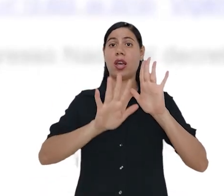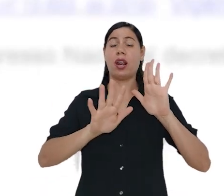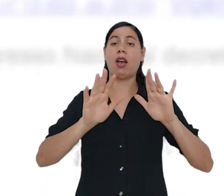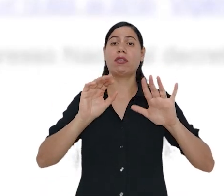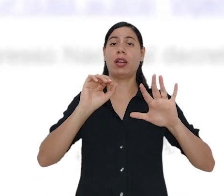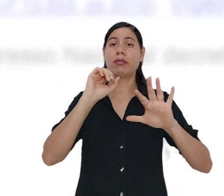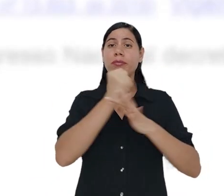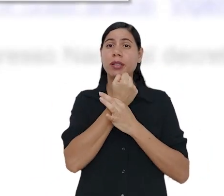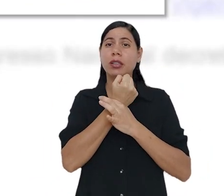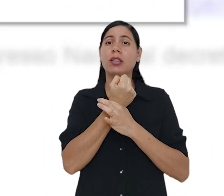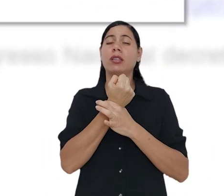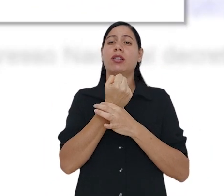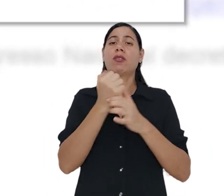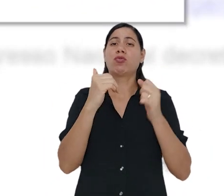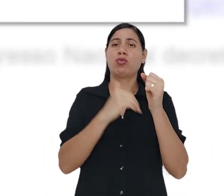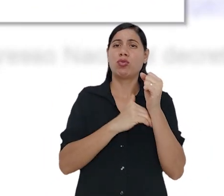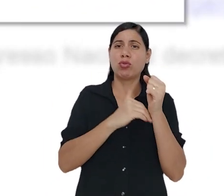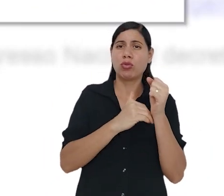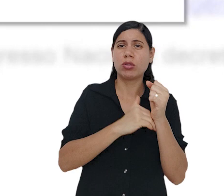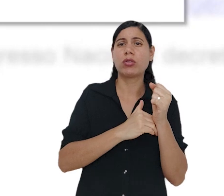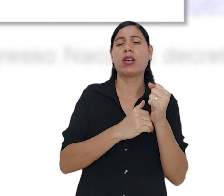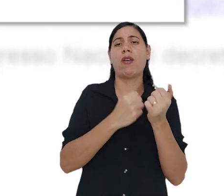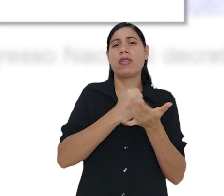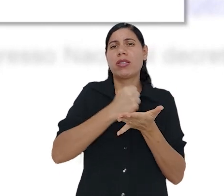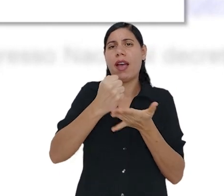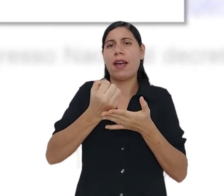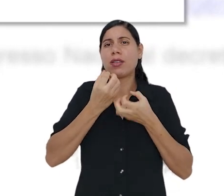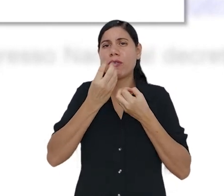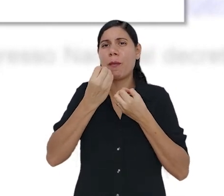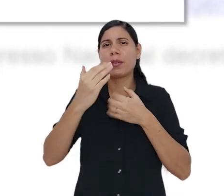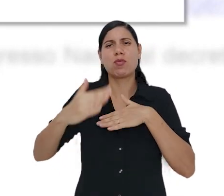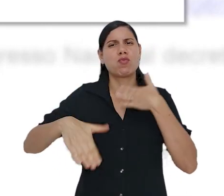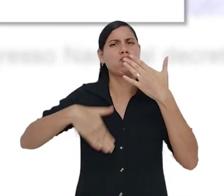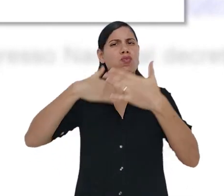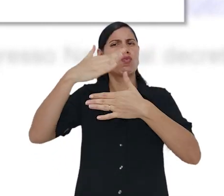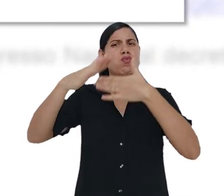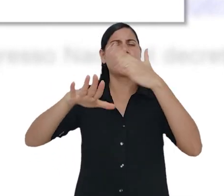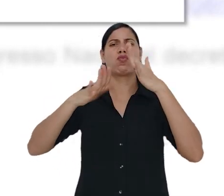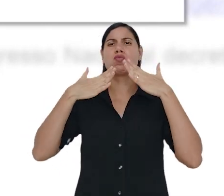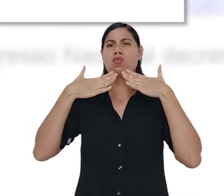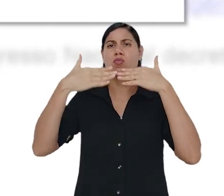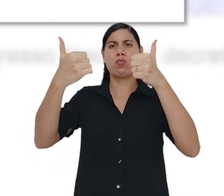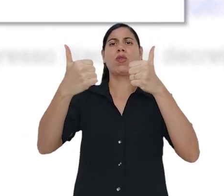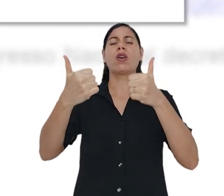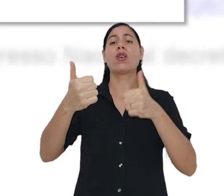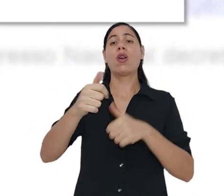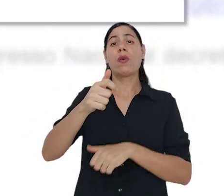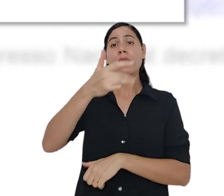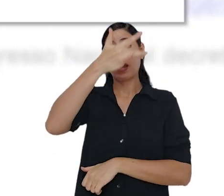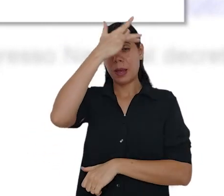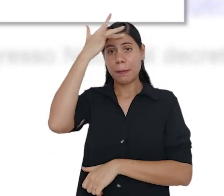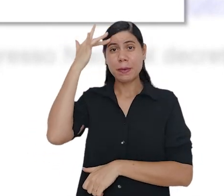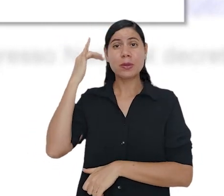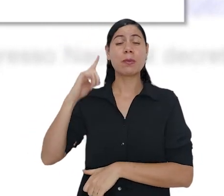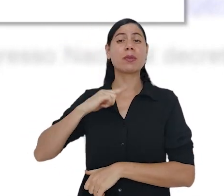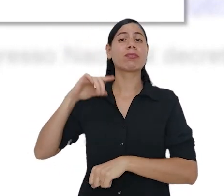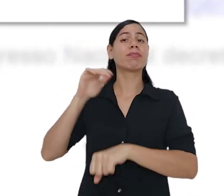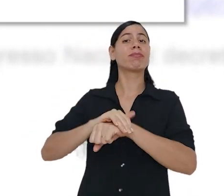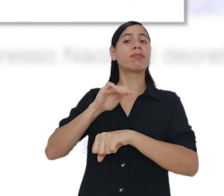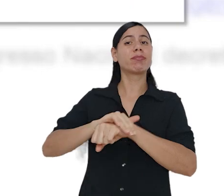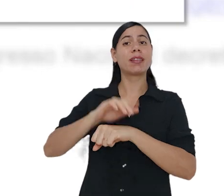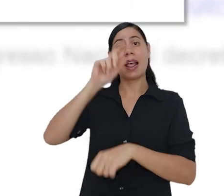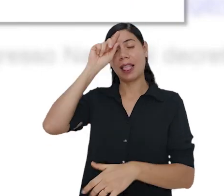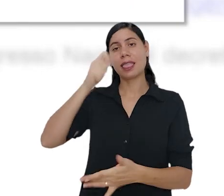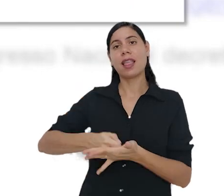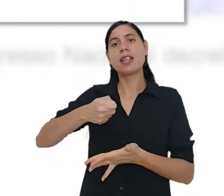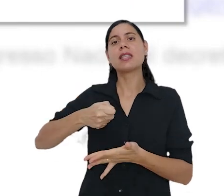Dados, a gente então teve um avanço ainda muito mais significativo, onde o cidadão passou a ter autonomia a